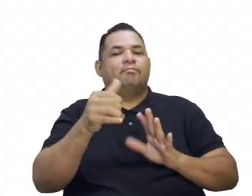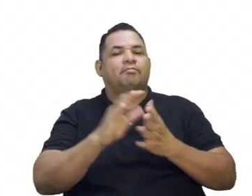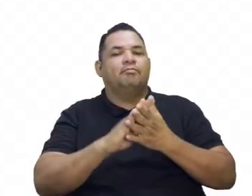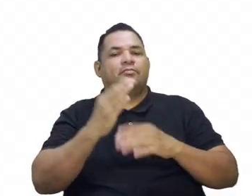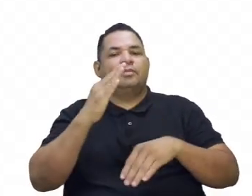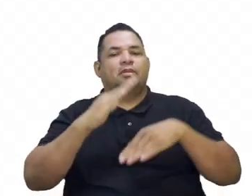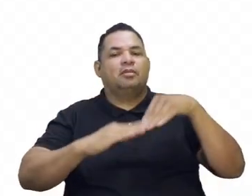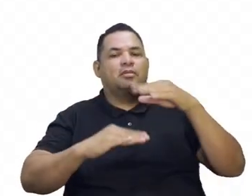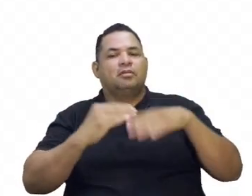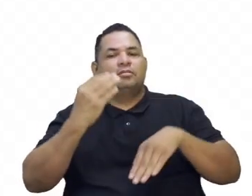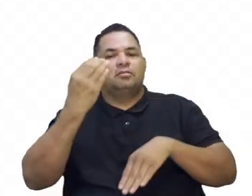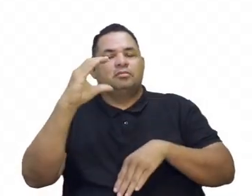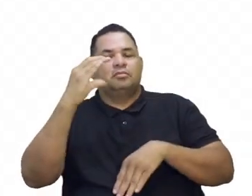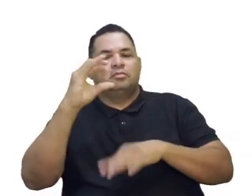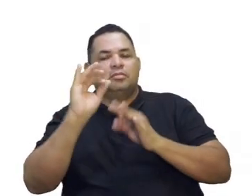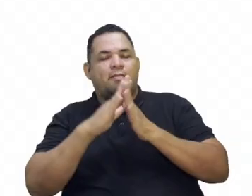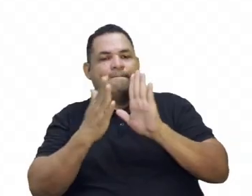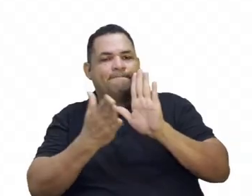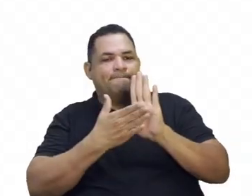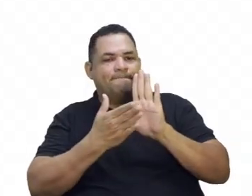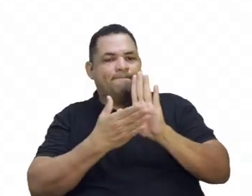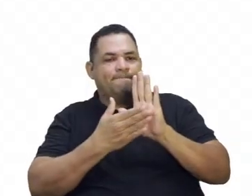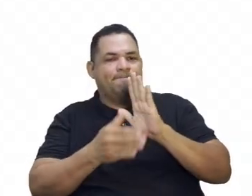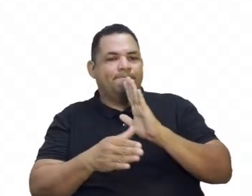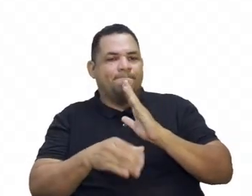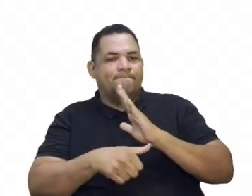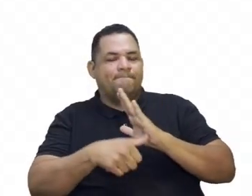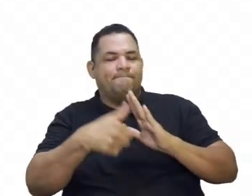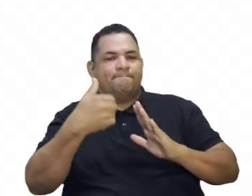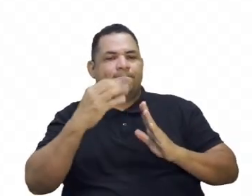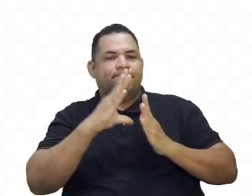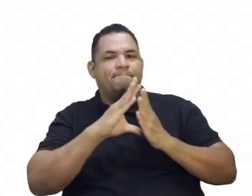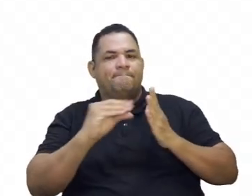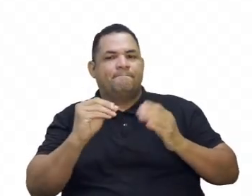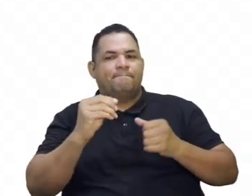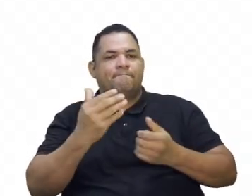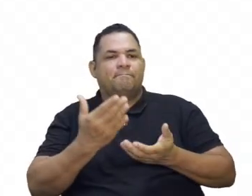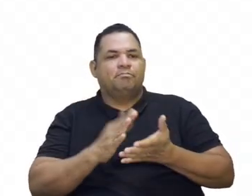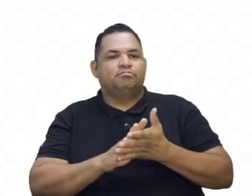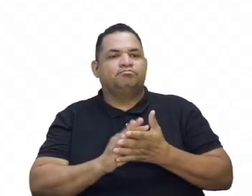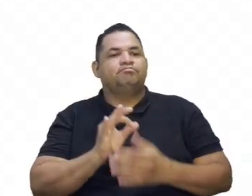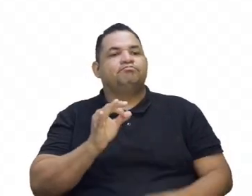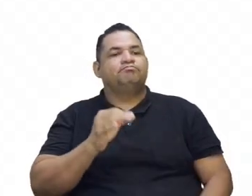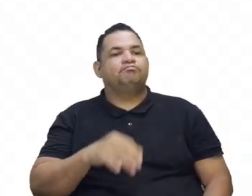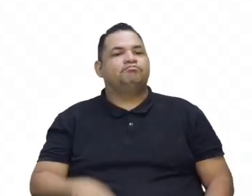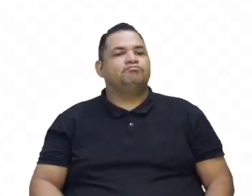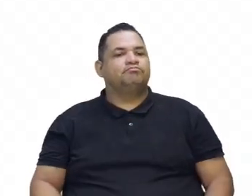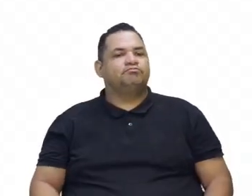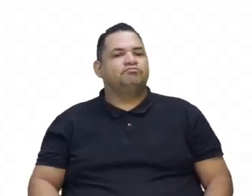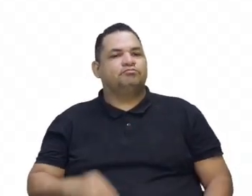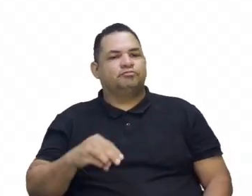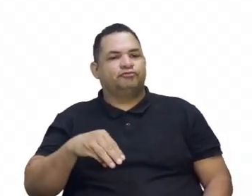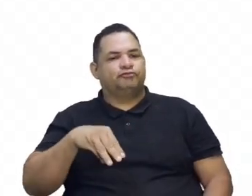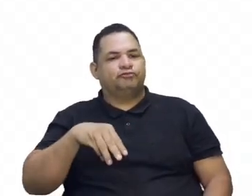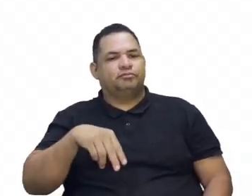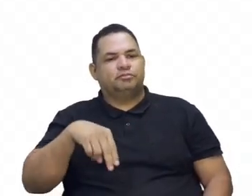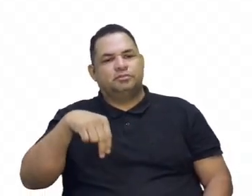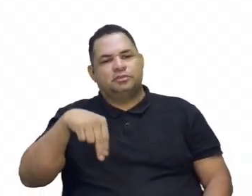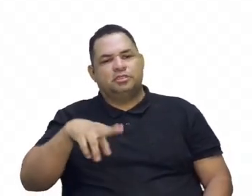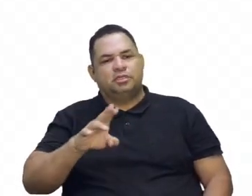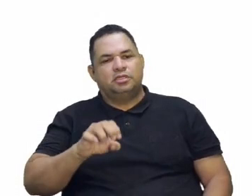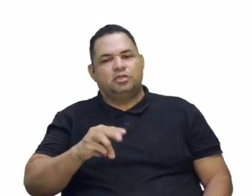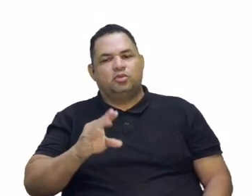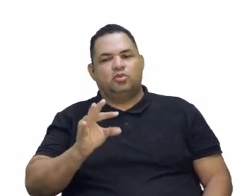primeiro cientista que propôs o nosso primeiro modelo atômico? Foi Isaac Newton, né? Foi Newton, não foi o